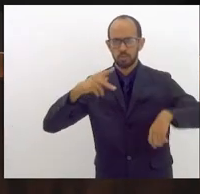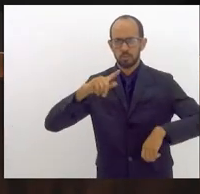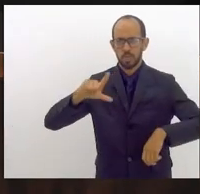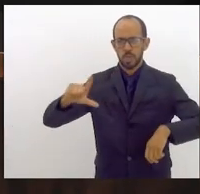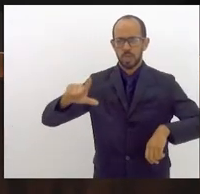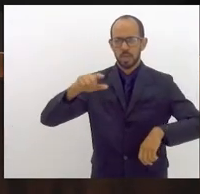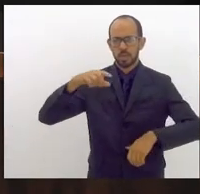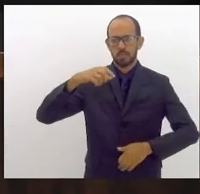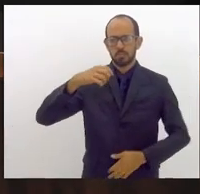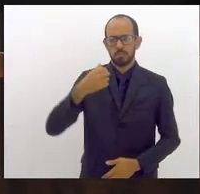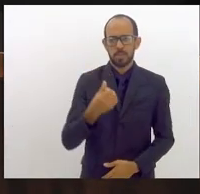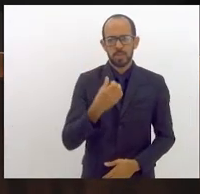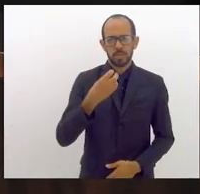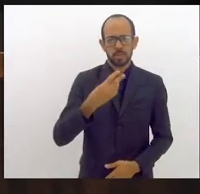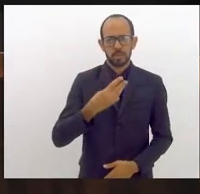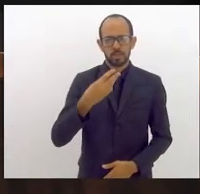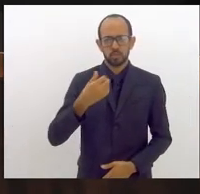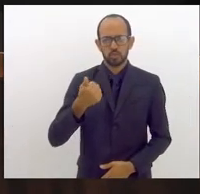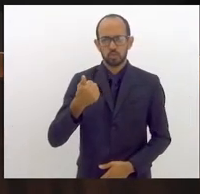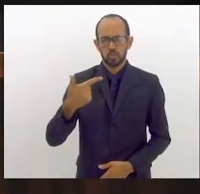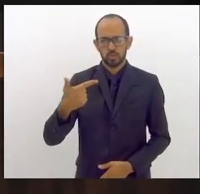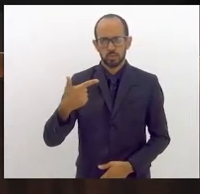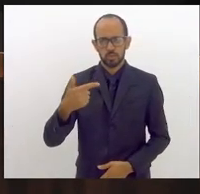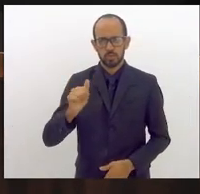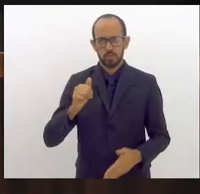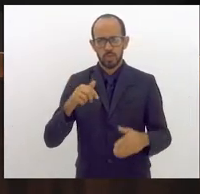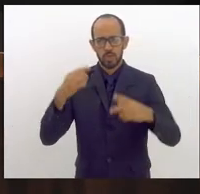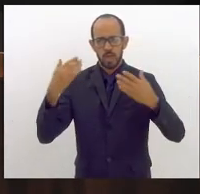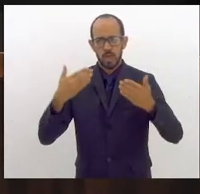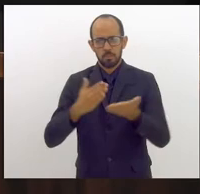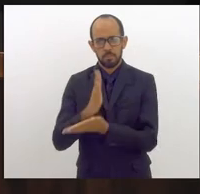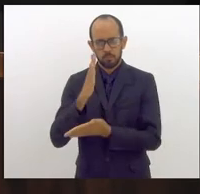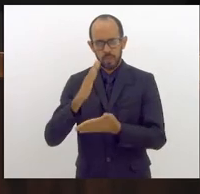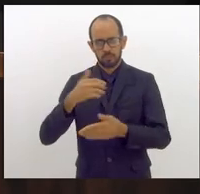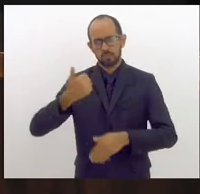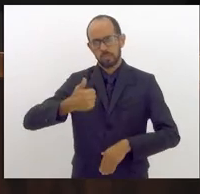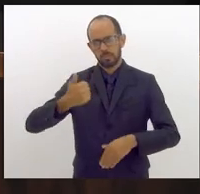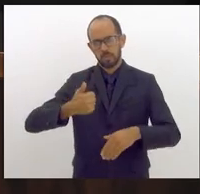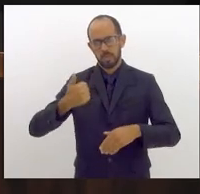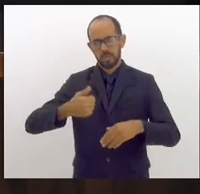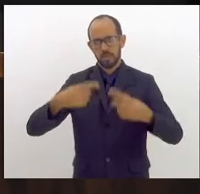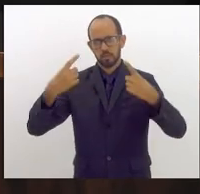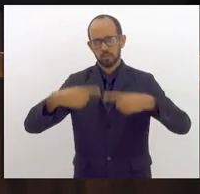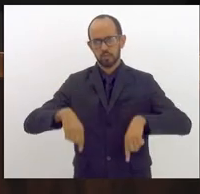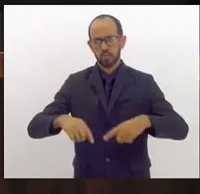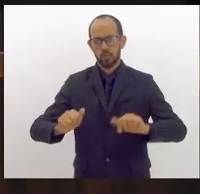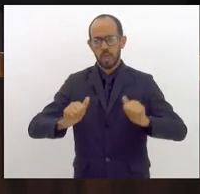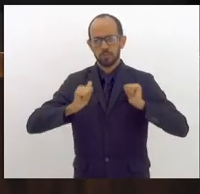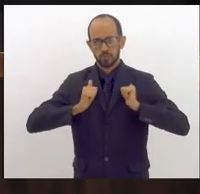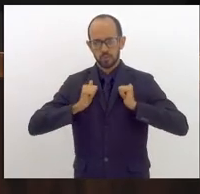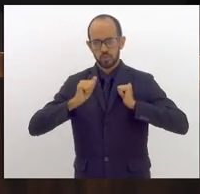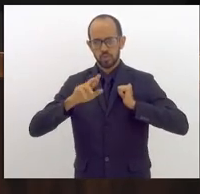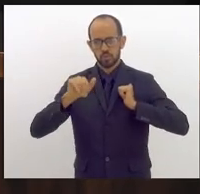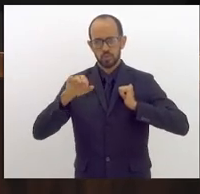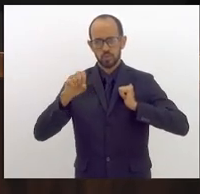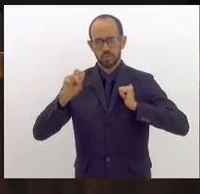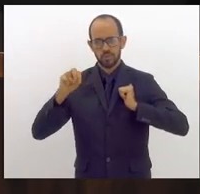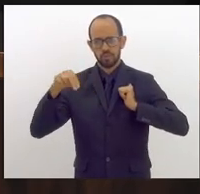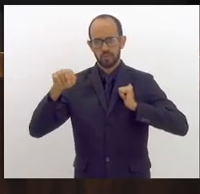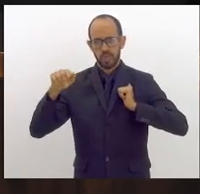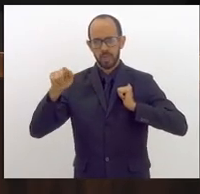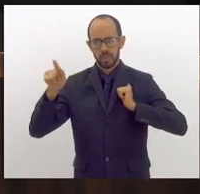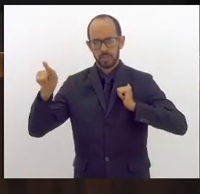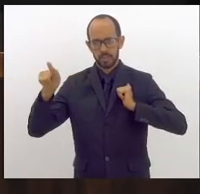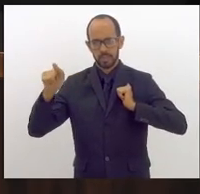6312 que foi aprovado em primeira discussão consegui na abstenções de Rosenberg Reis Samuel